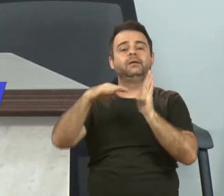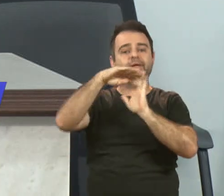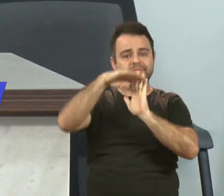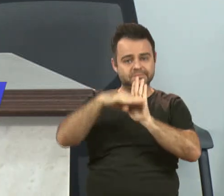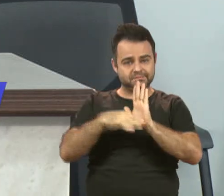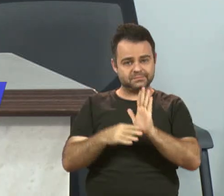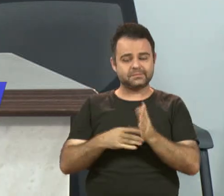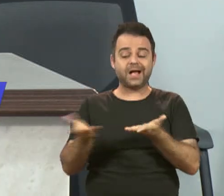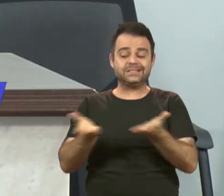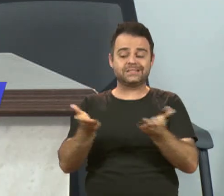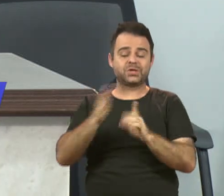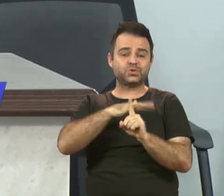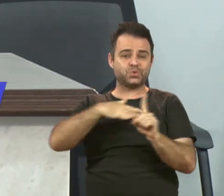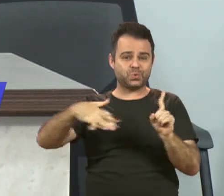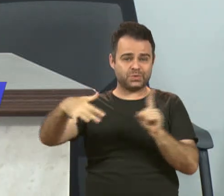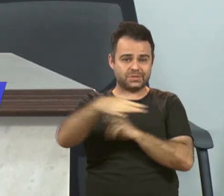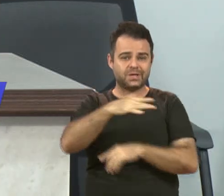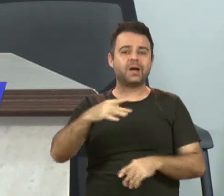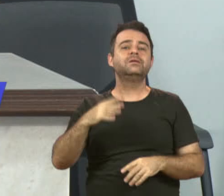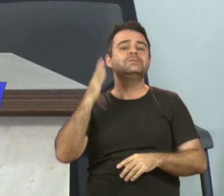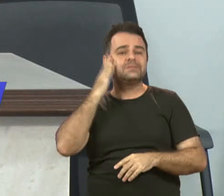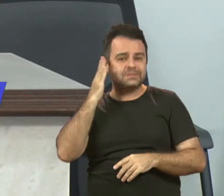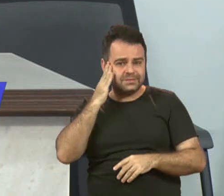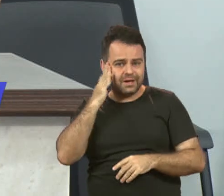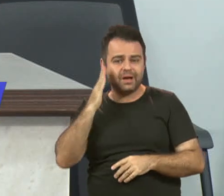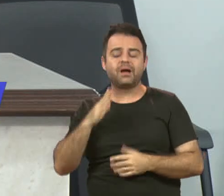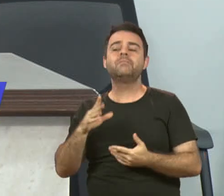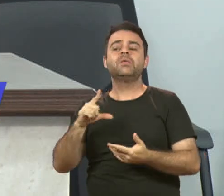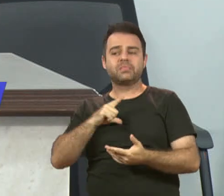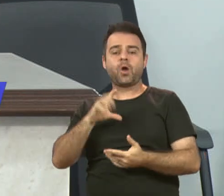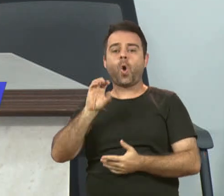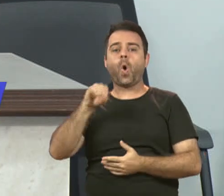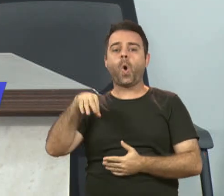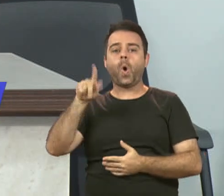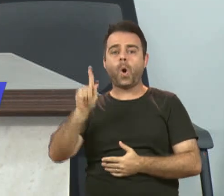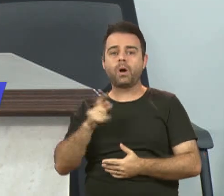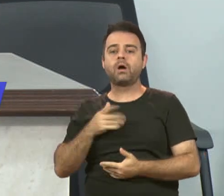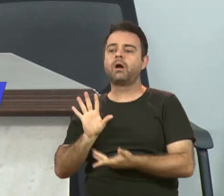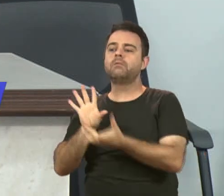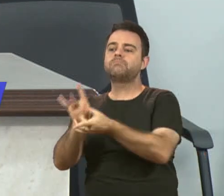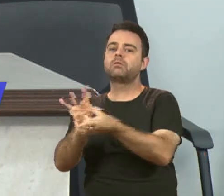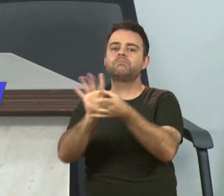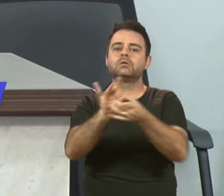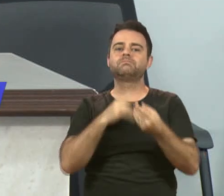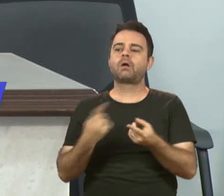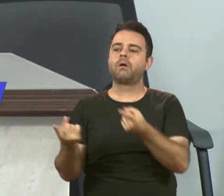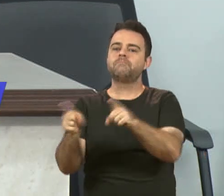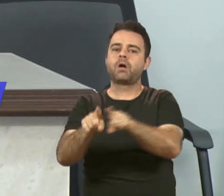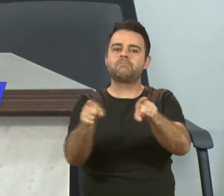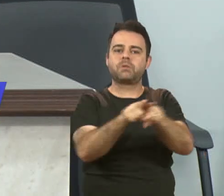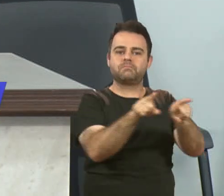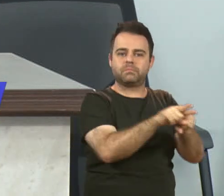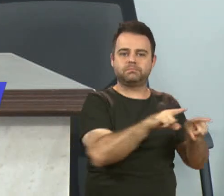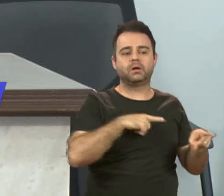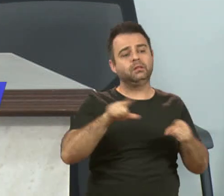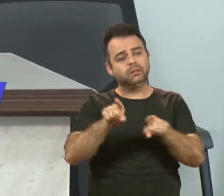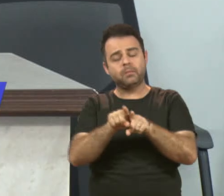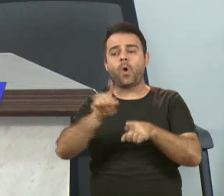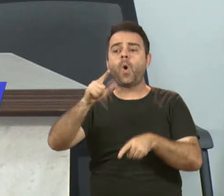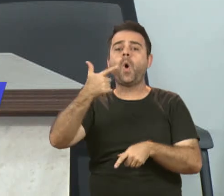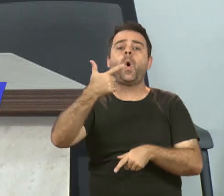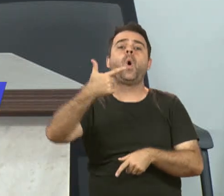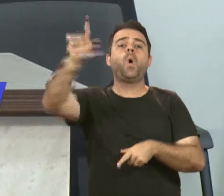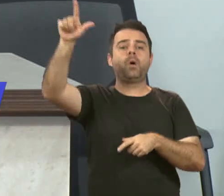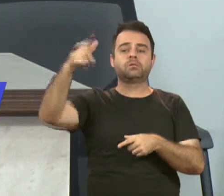que está com algumas ONGs historicamente constituídas na cidade, para outras ONGs que têm pouco